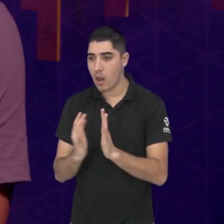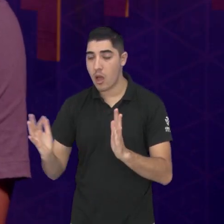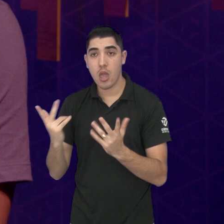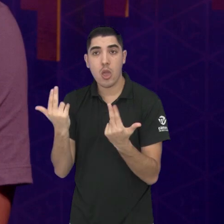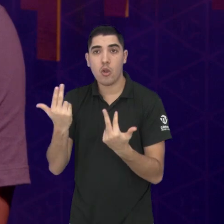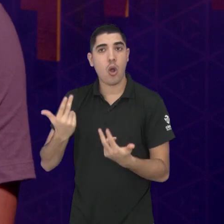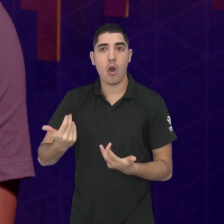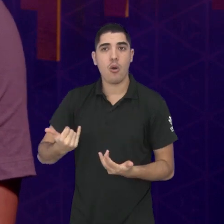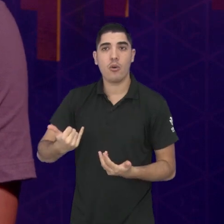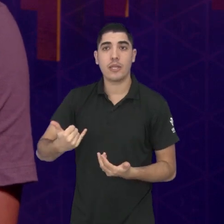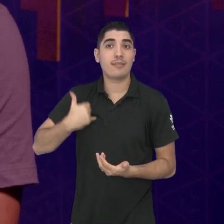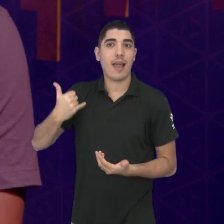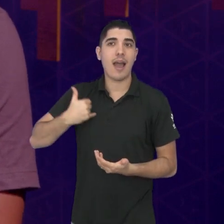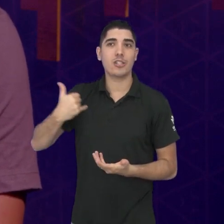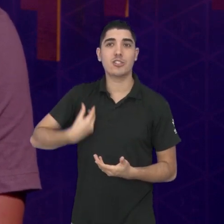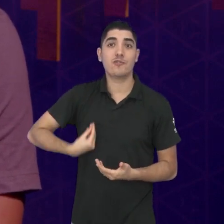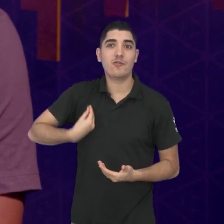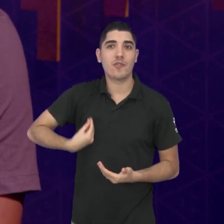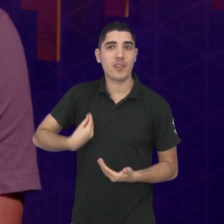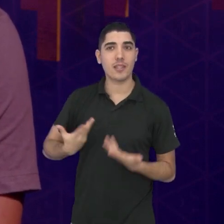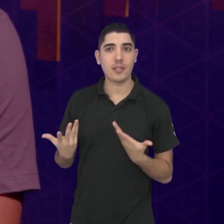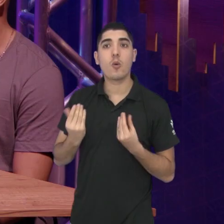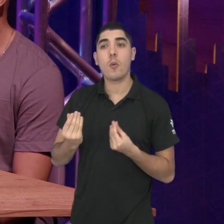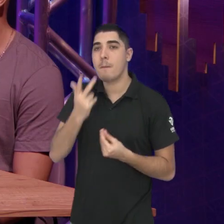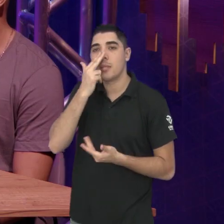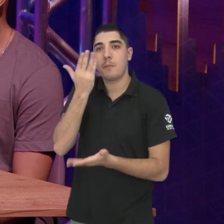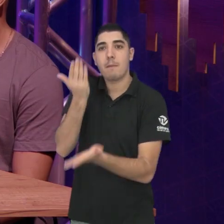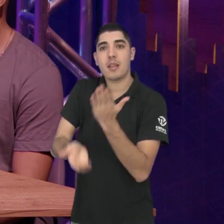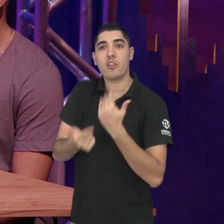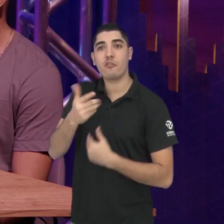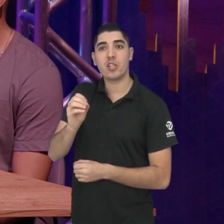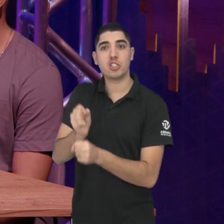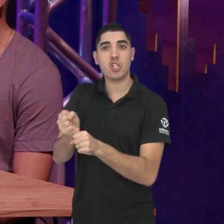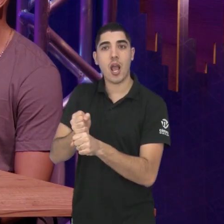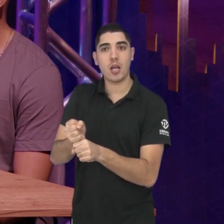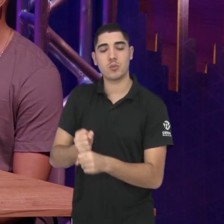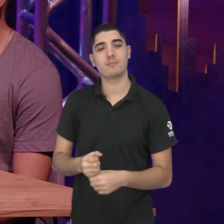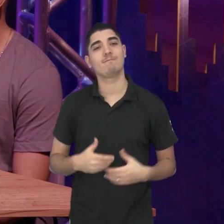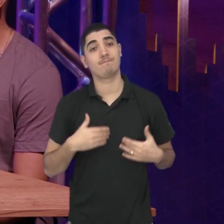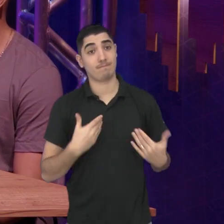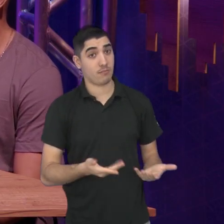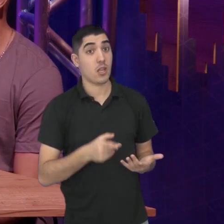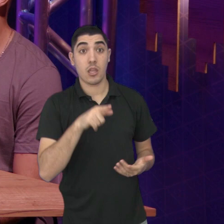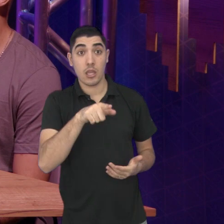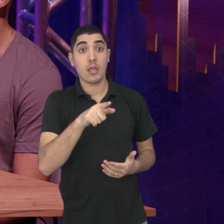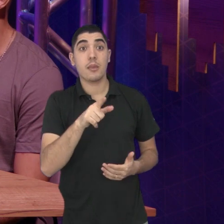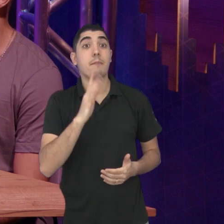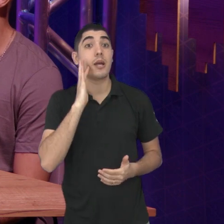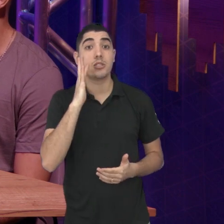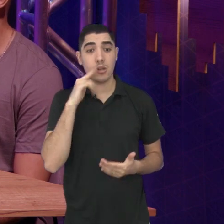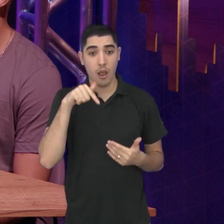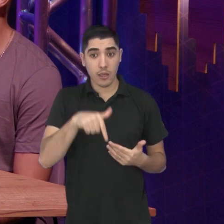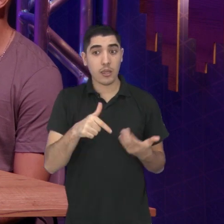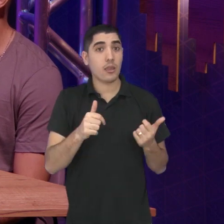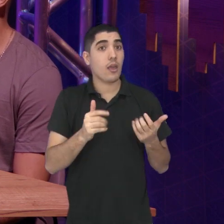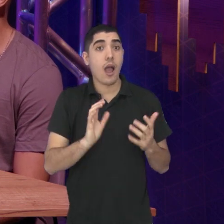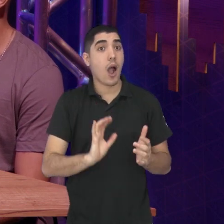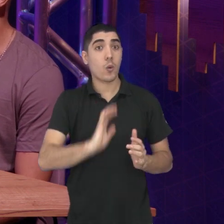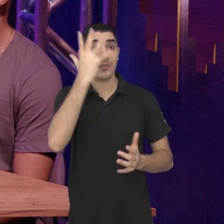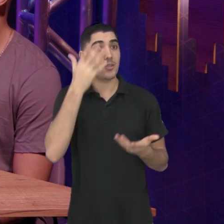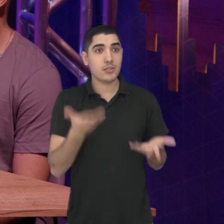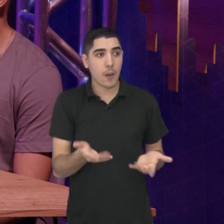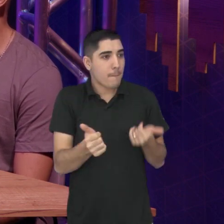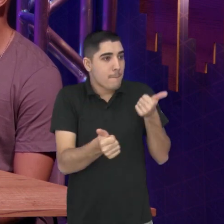vida, essa pessoa perdeu 20 anos da vida dela. E isso tá aqui do nosso lado, né? Pode estar na